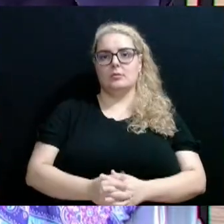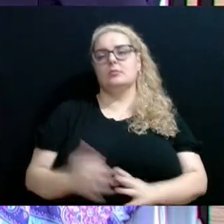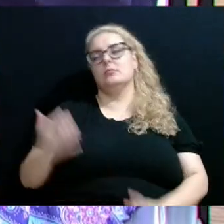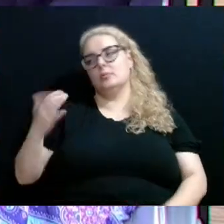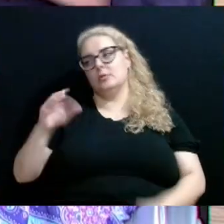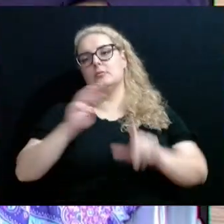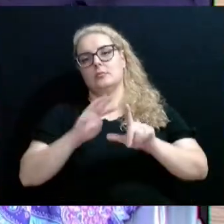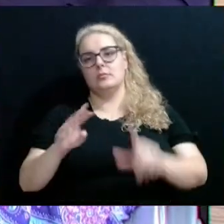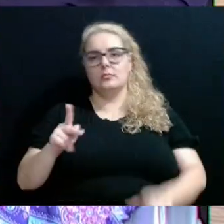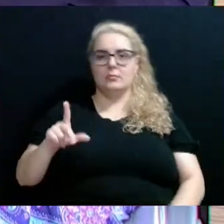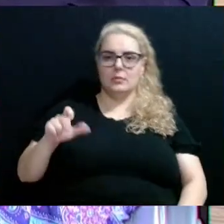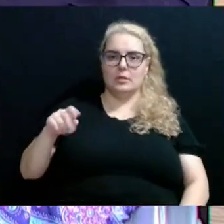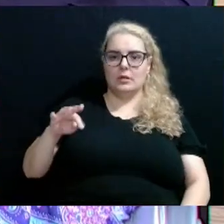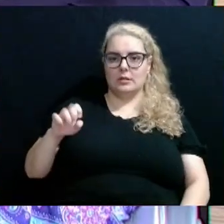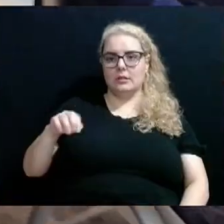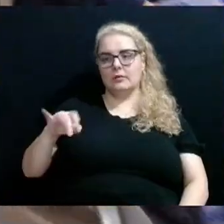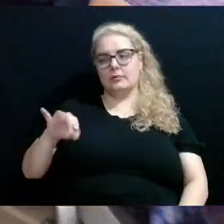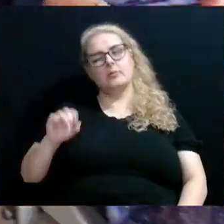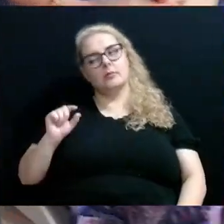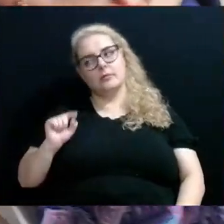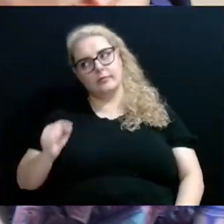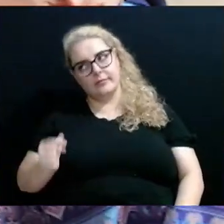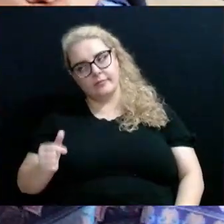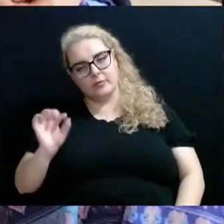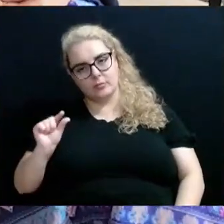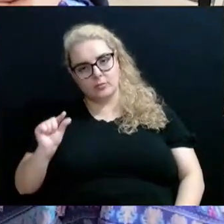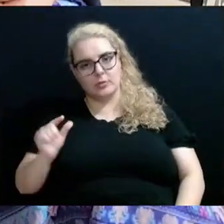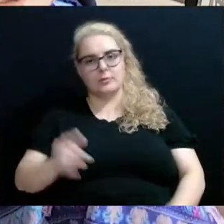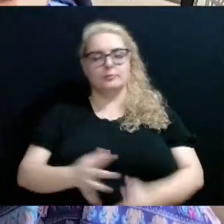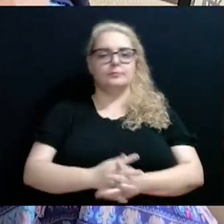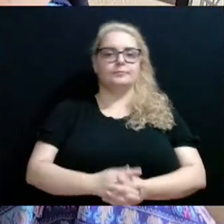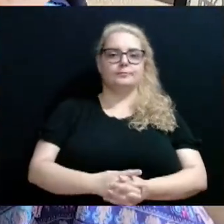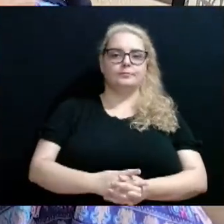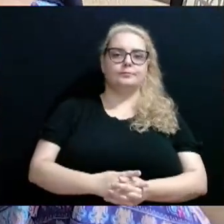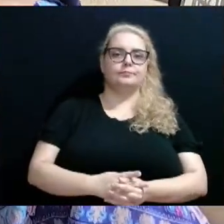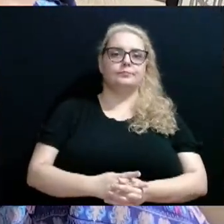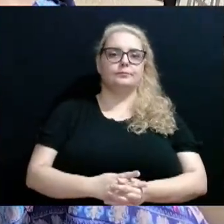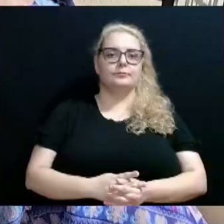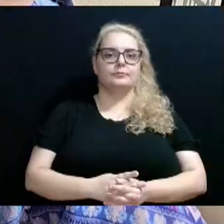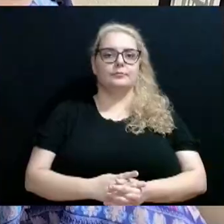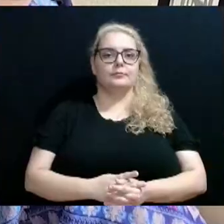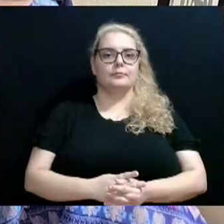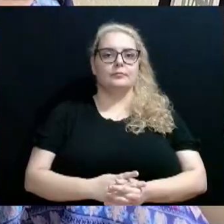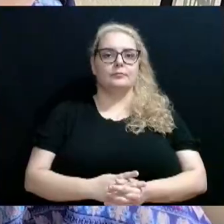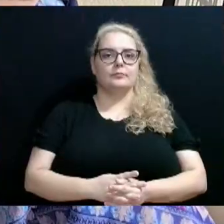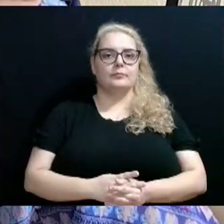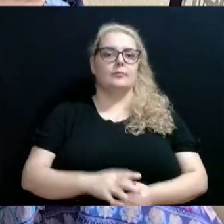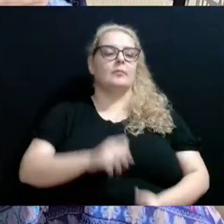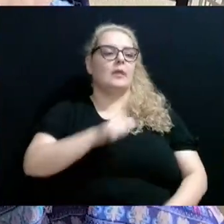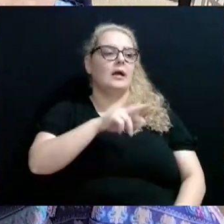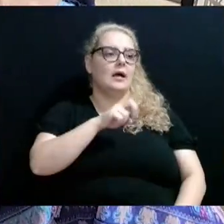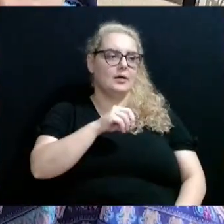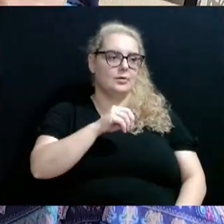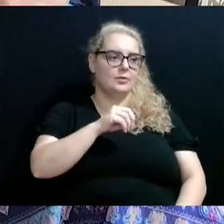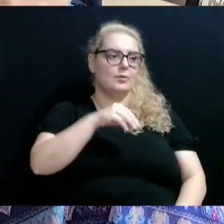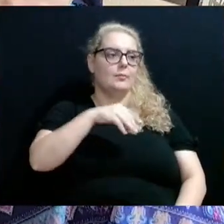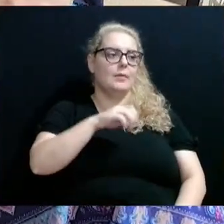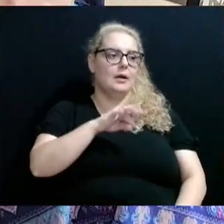Tá perto, tá faltando um pouquinho. Agora, Carol, o seu lado da aromaterapeuta, falei certinho,